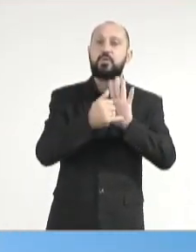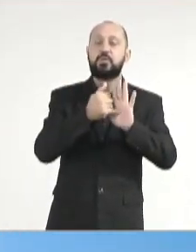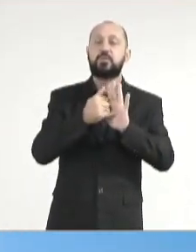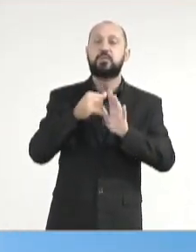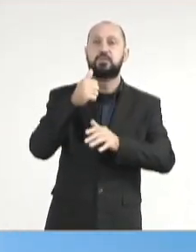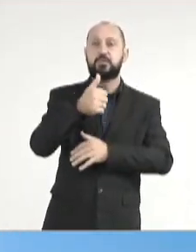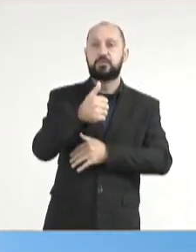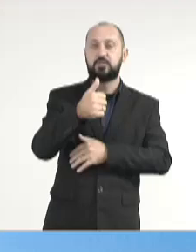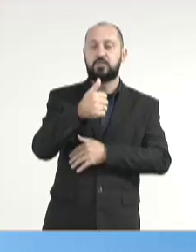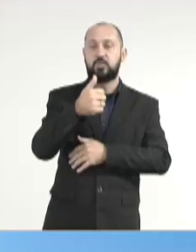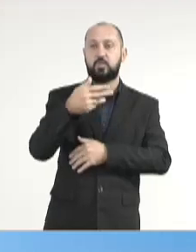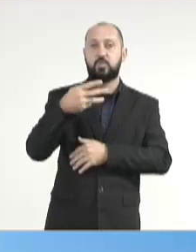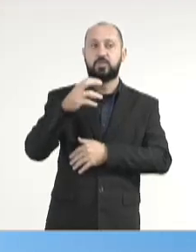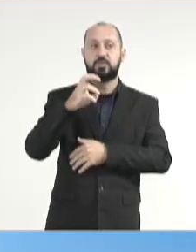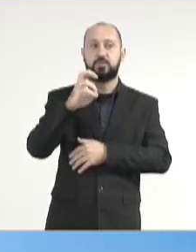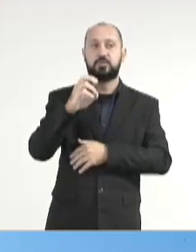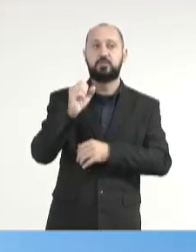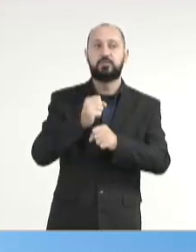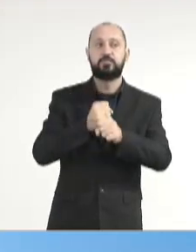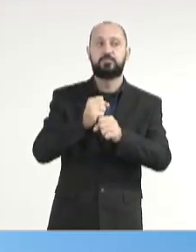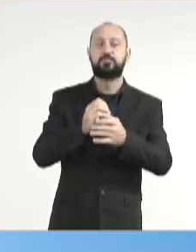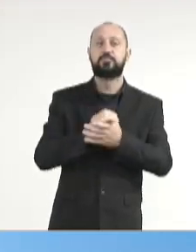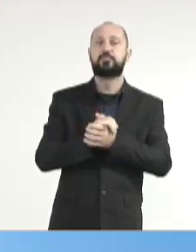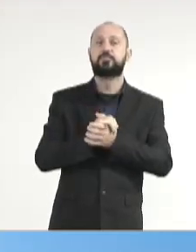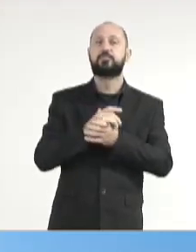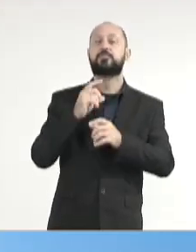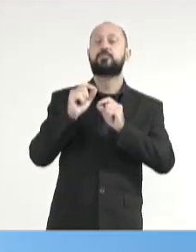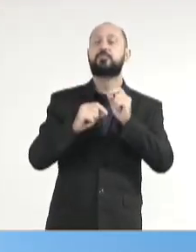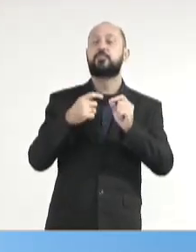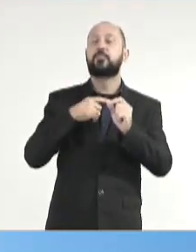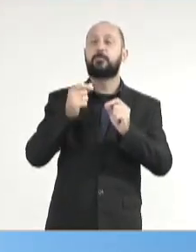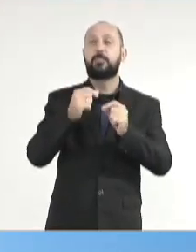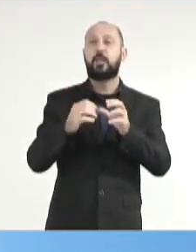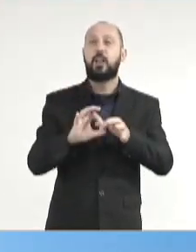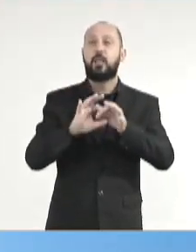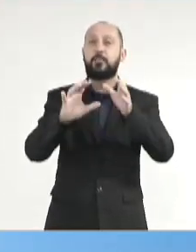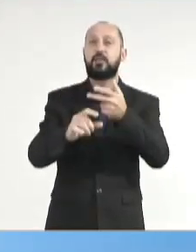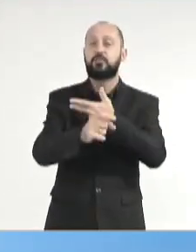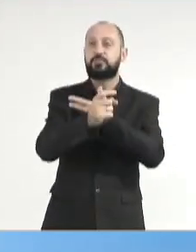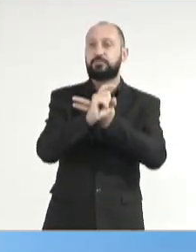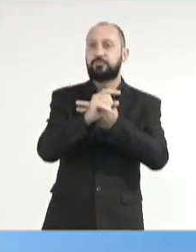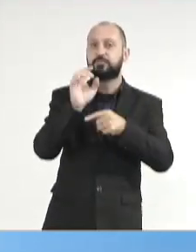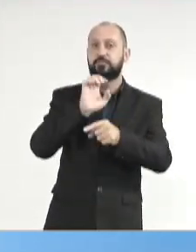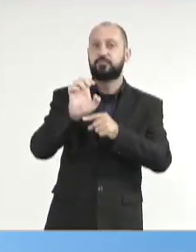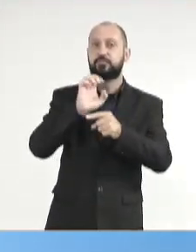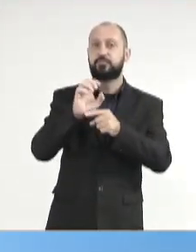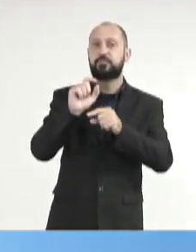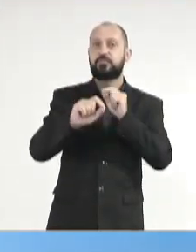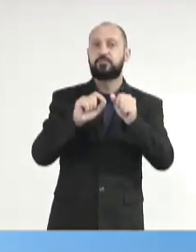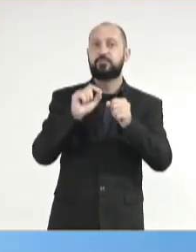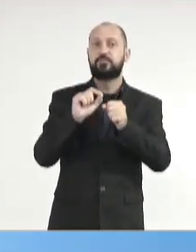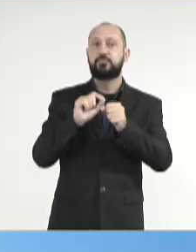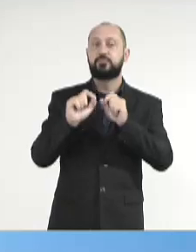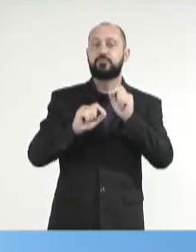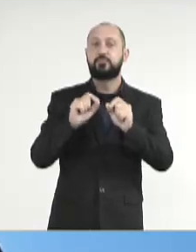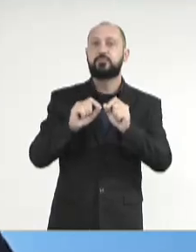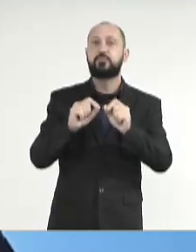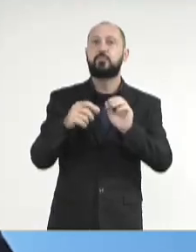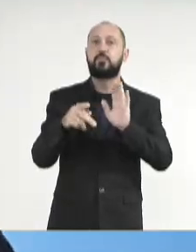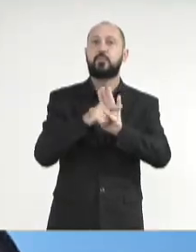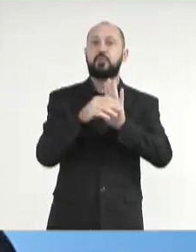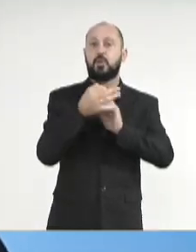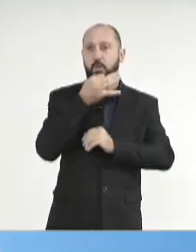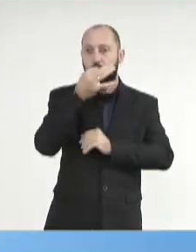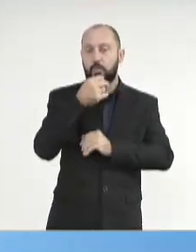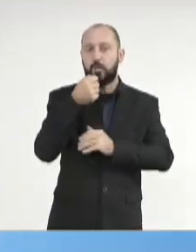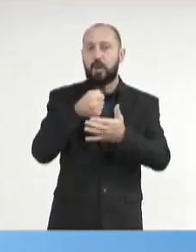número 145 do Executivo, que autoriza, né, o Executivo Estadual a realizar uma conta proposta, uma